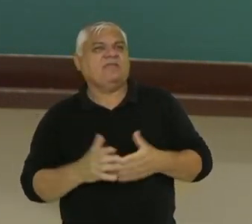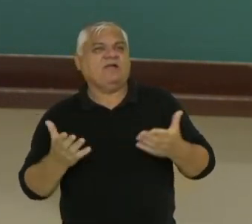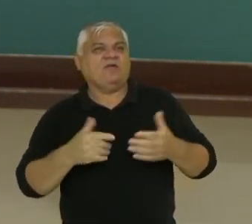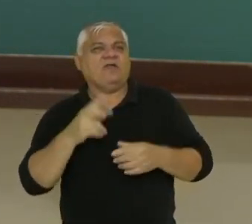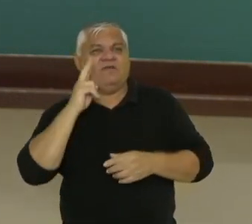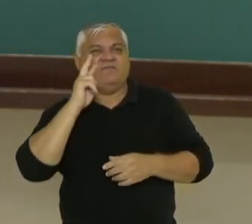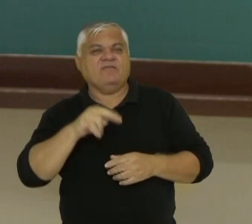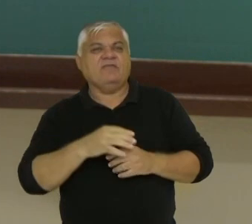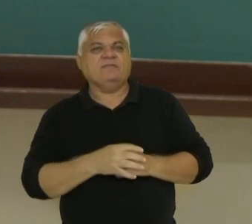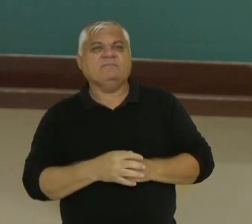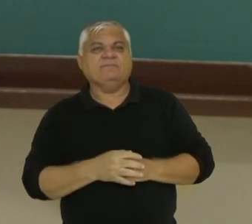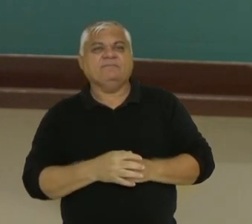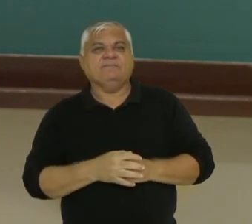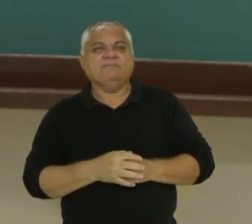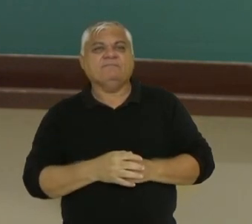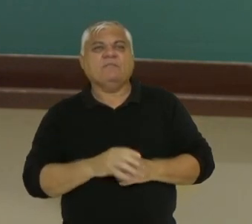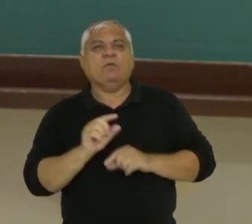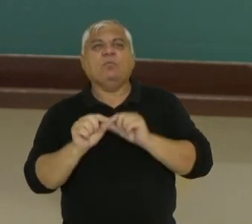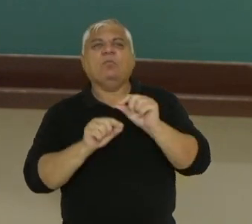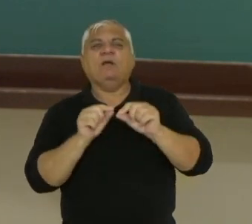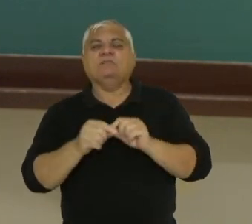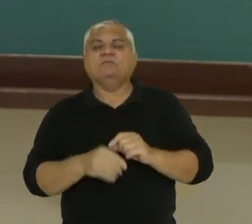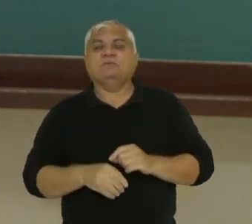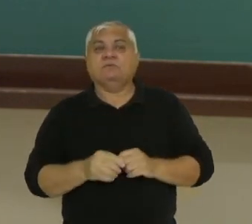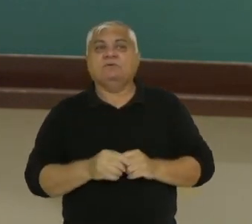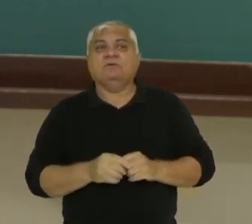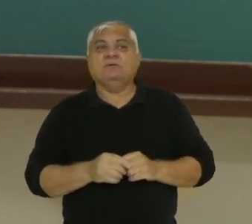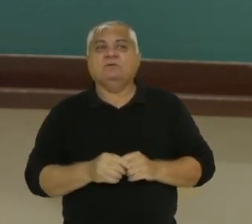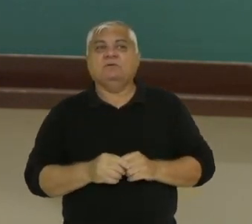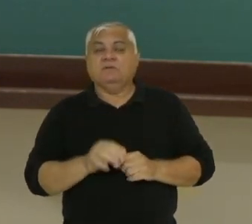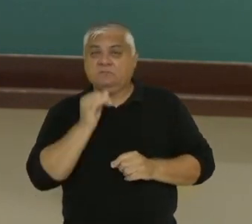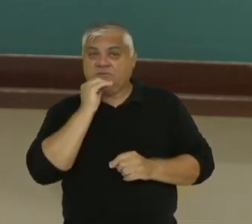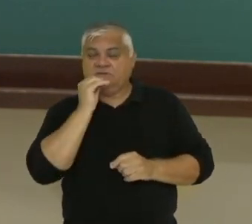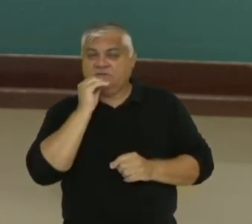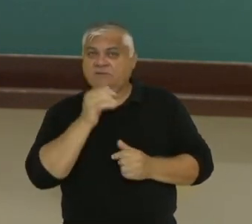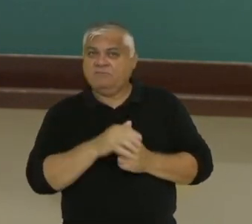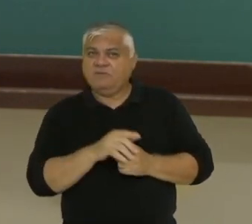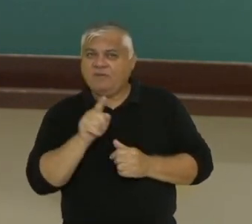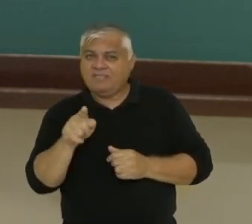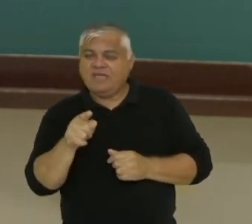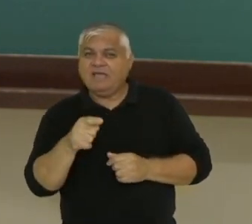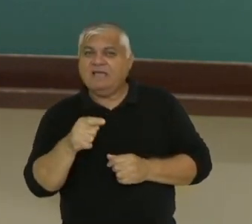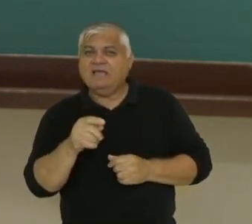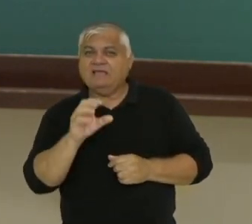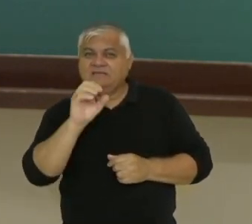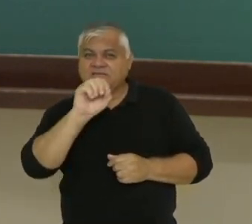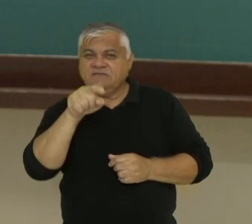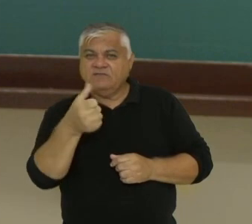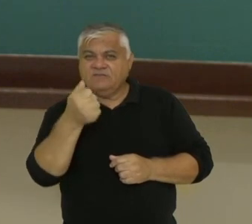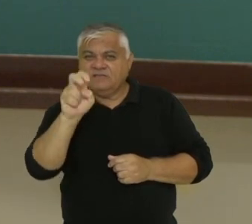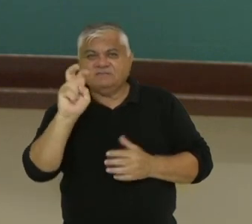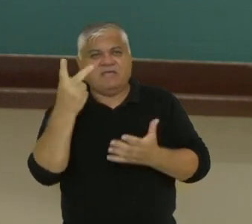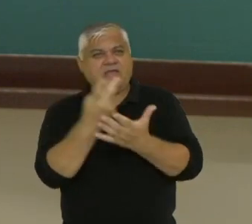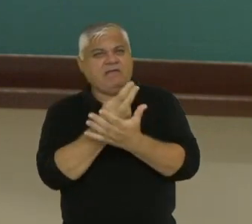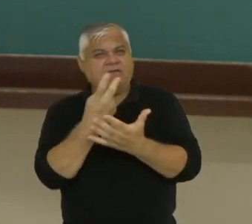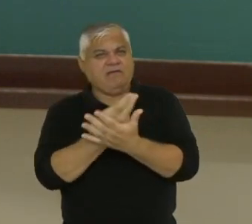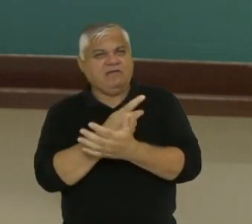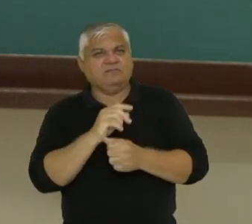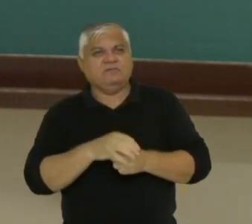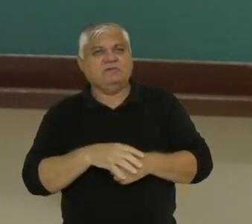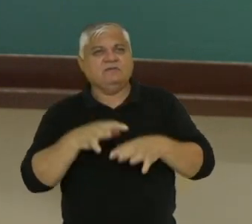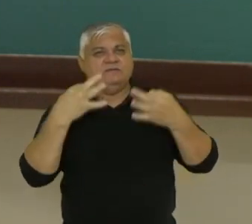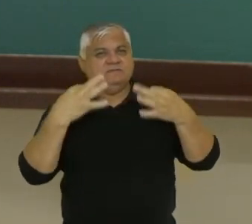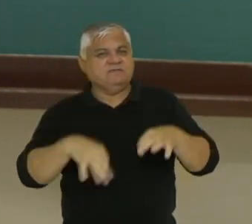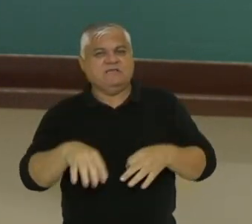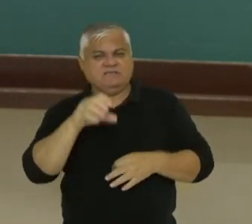vê aqui, a tributação aqui, eu só tenho que fazer uma correção aqui para vocês. Ela aqui está errônea. Tá, gente? O correto